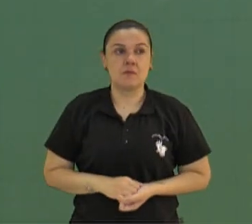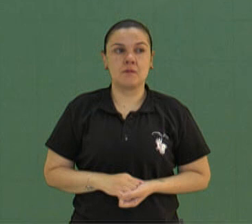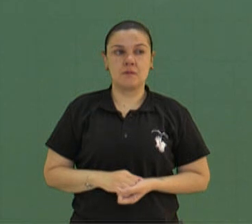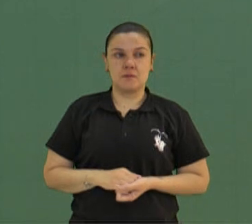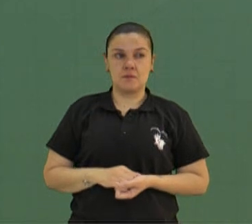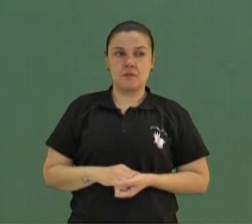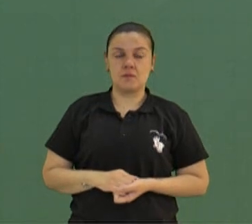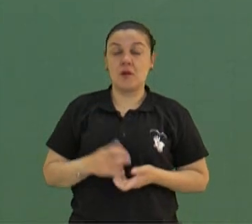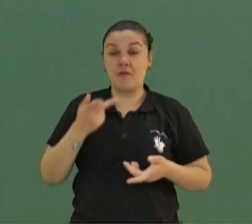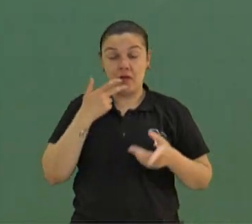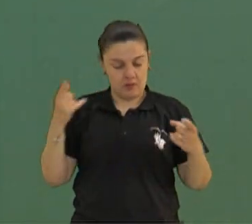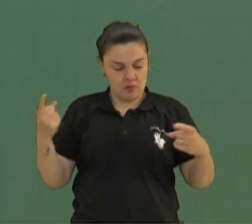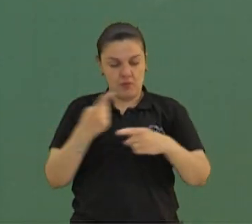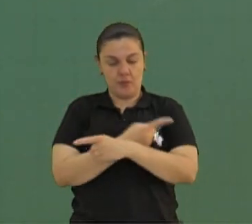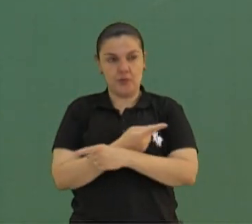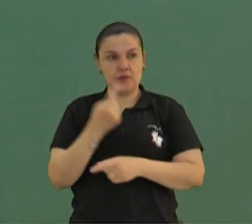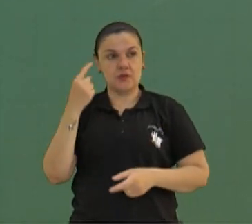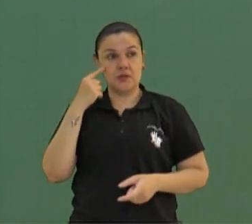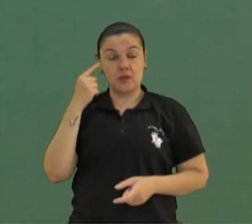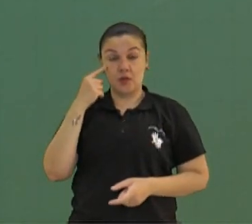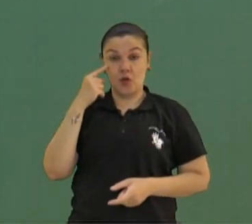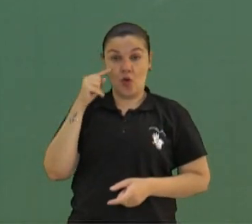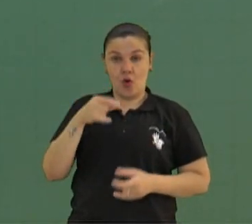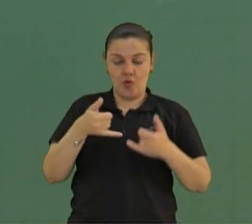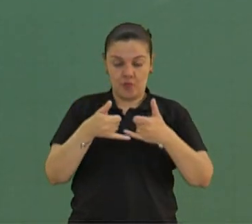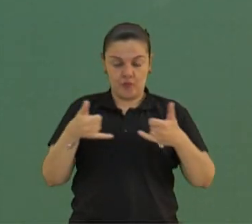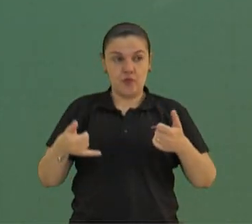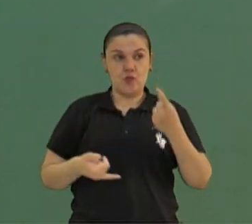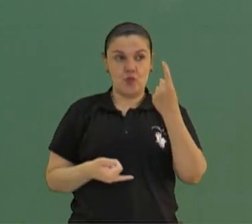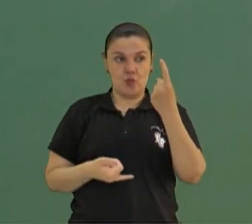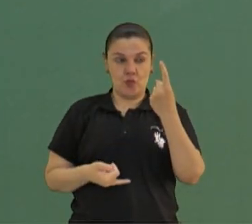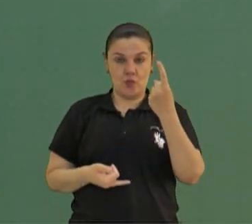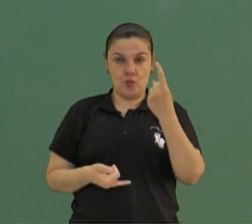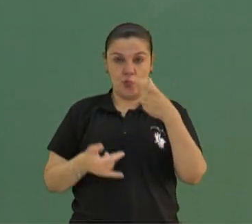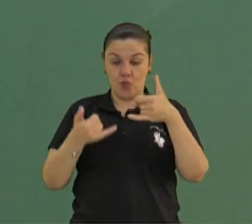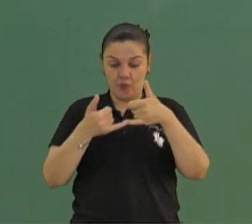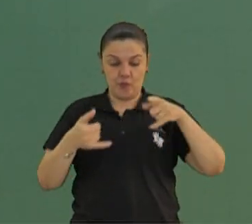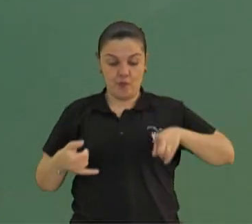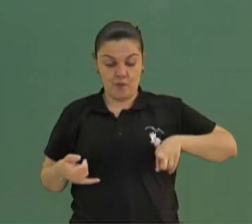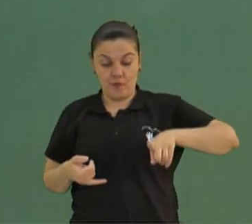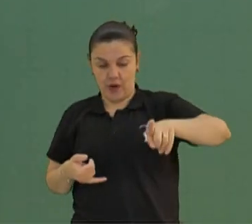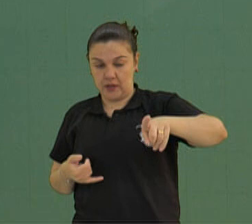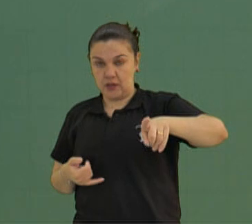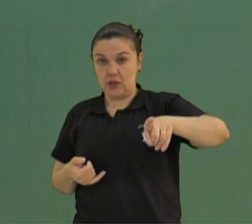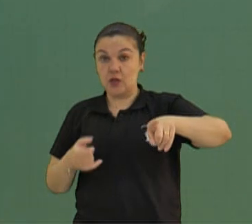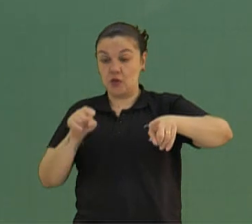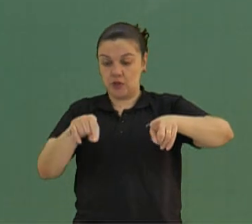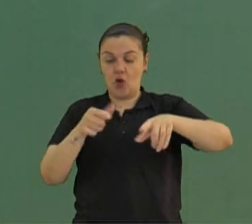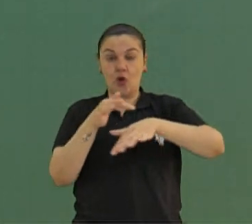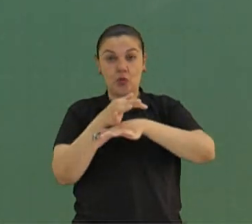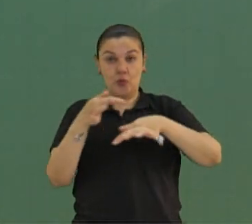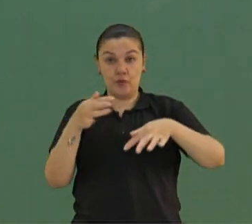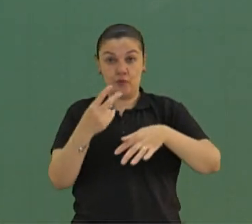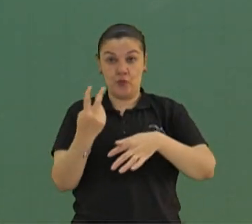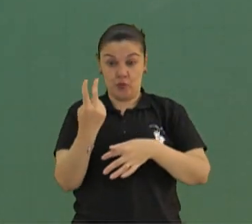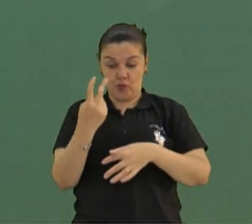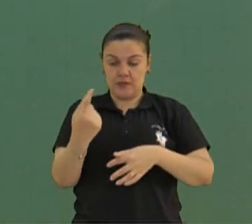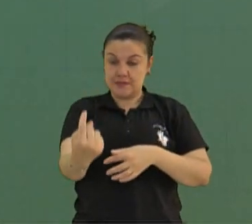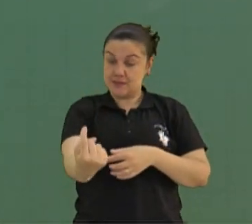estão em sentidos opostos. Então, vamos pegar no fio 1, imaginar uma corrente indo. E no fio 2, uma corrente